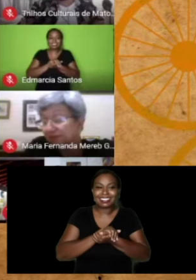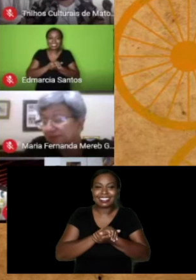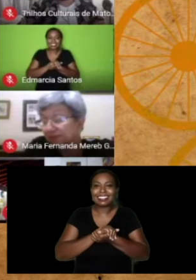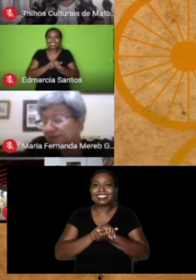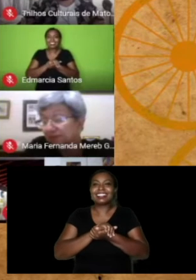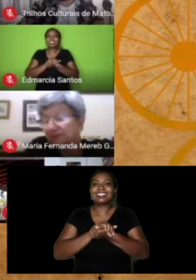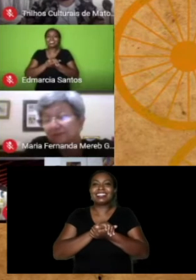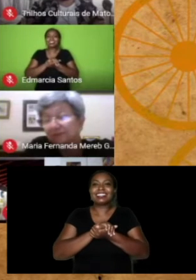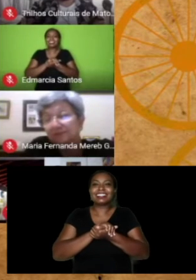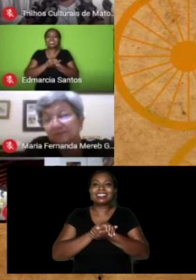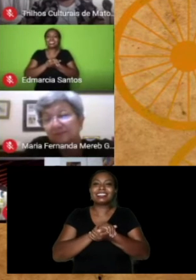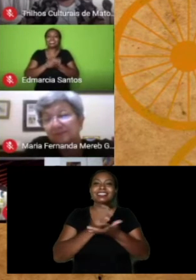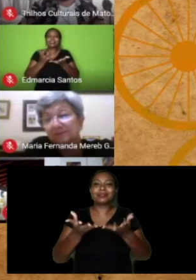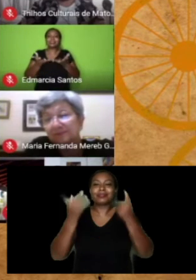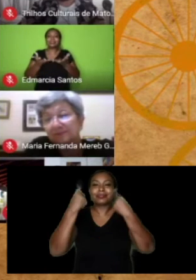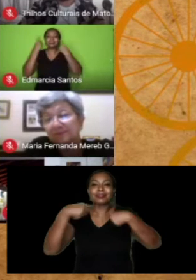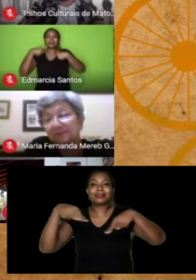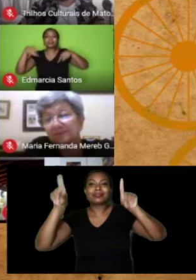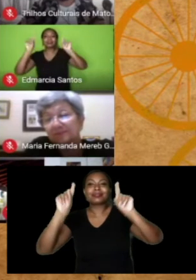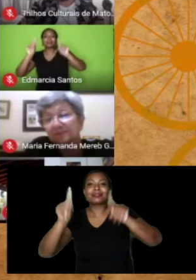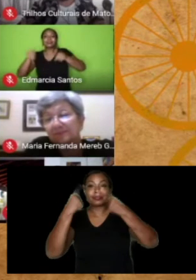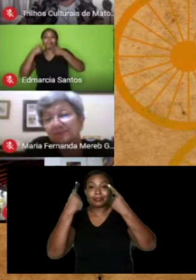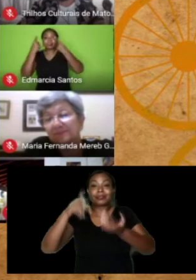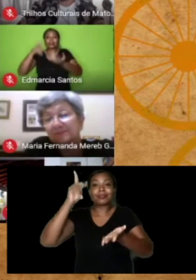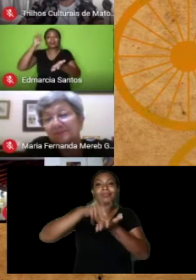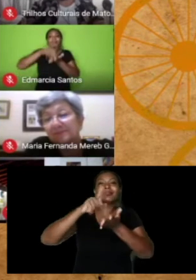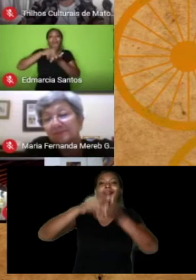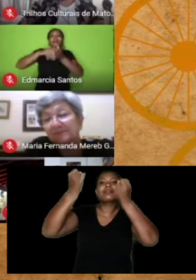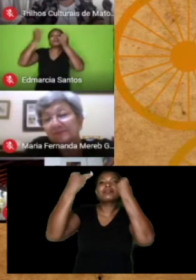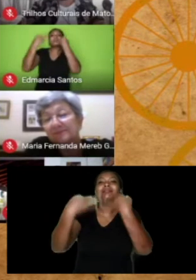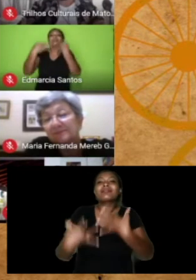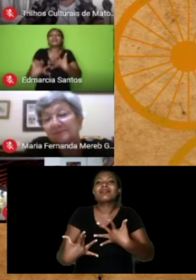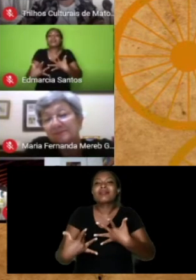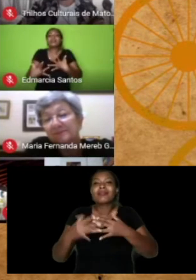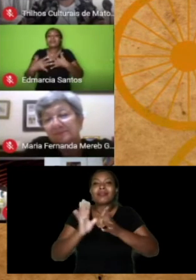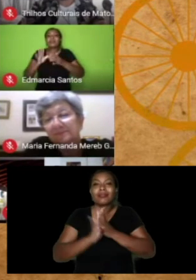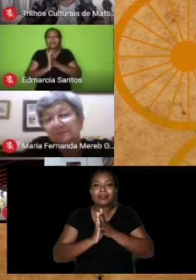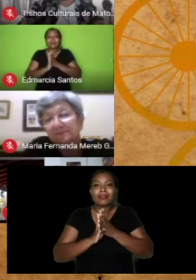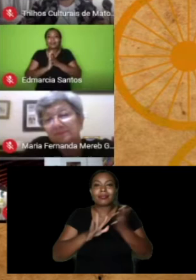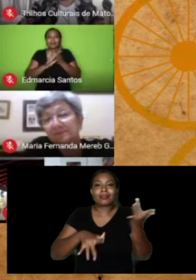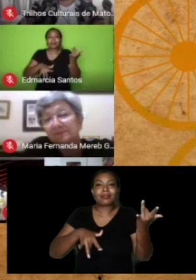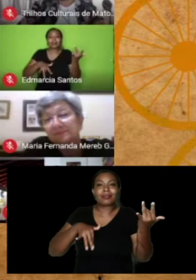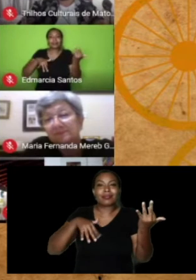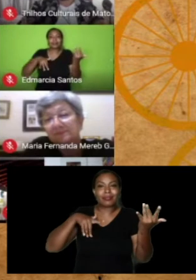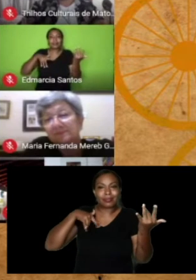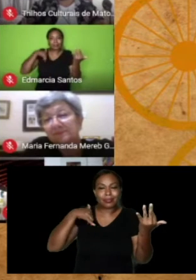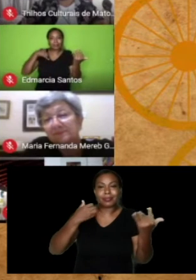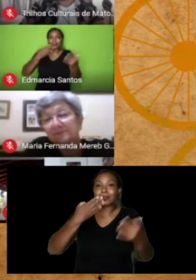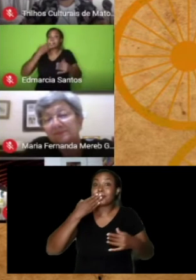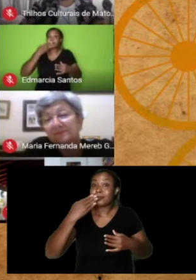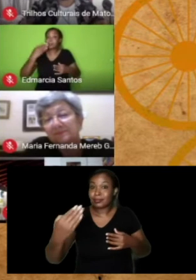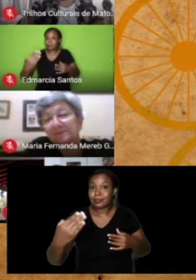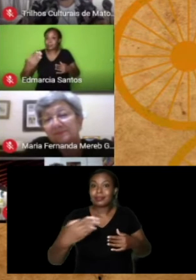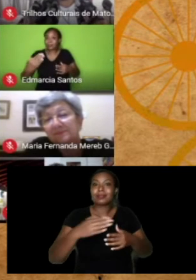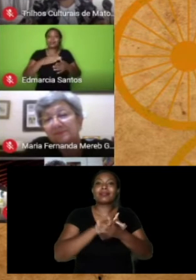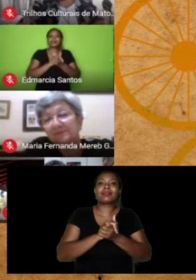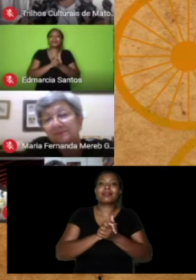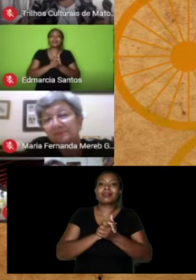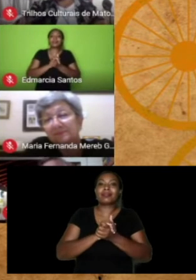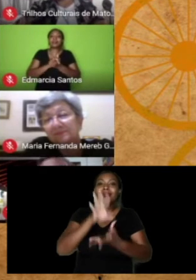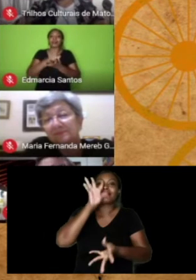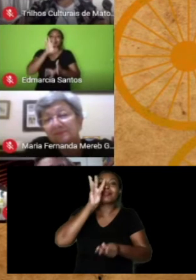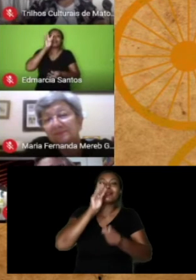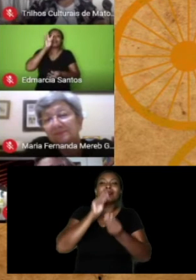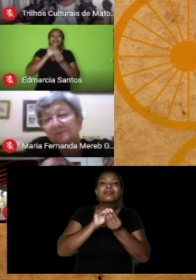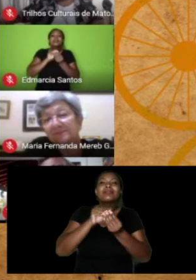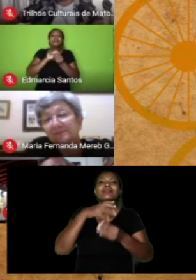concepção, essa música, na verdade, quis dizer, eu toquei porque você pediu e porque ela resume